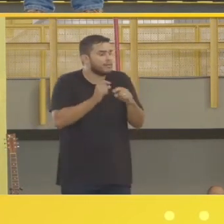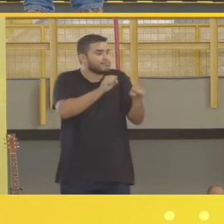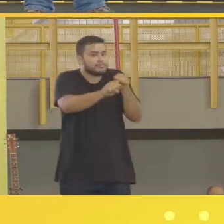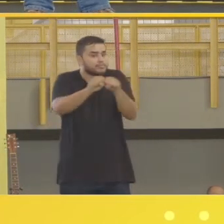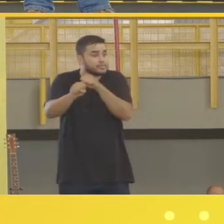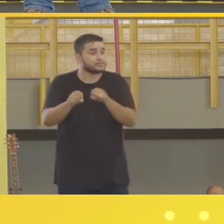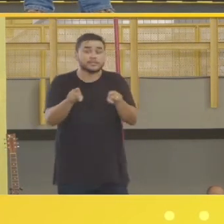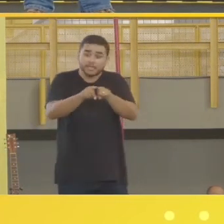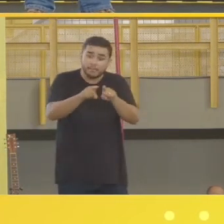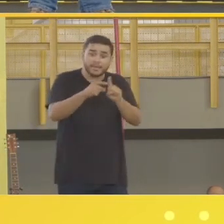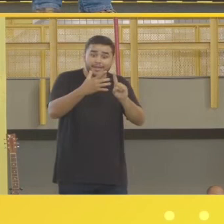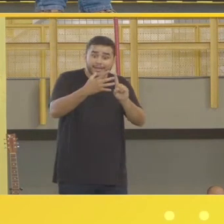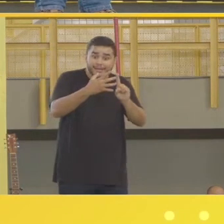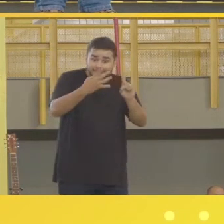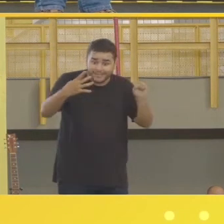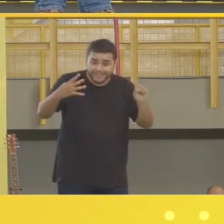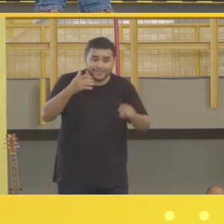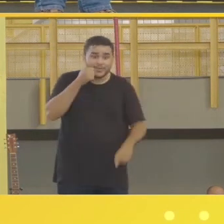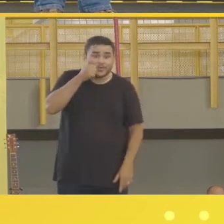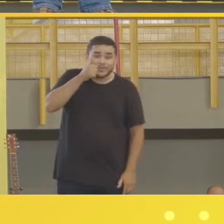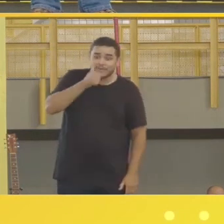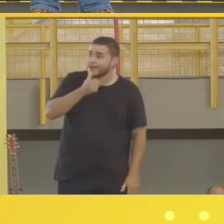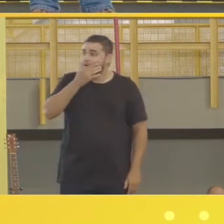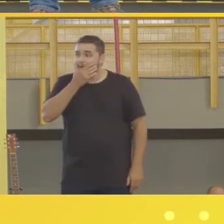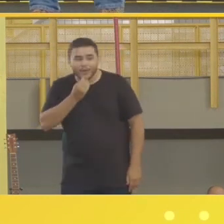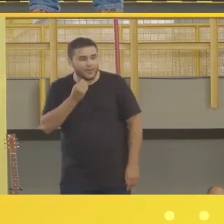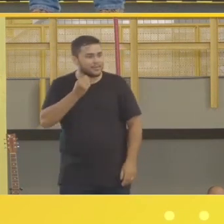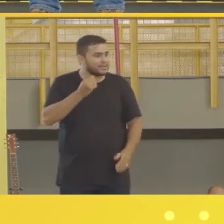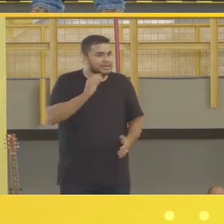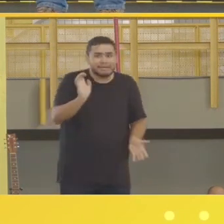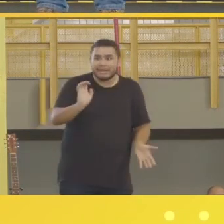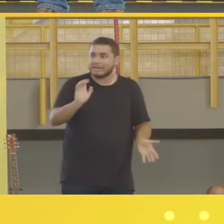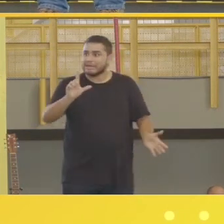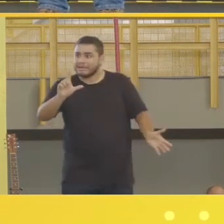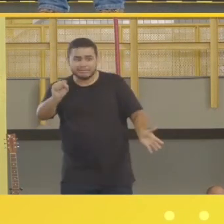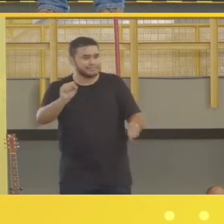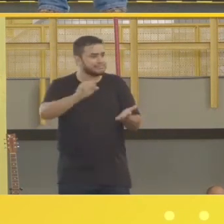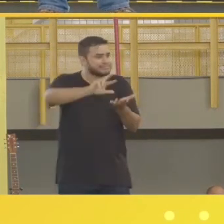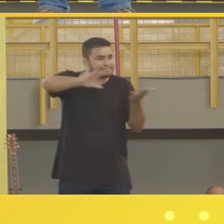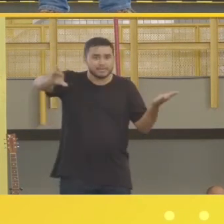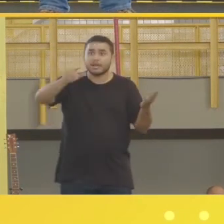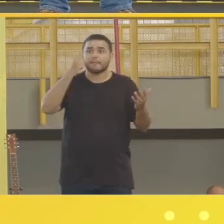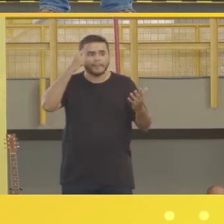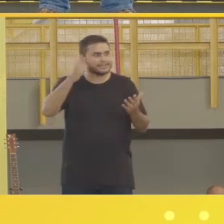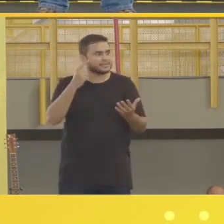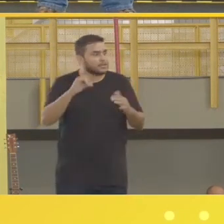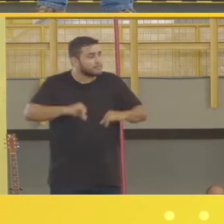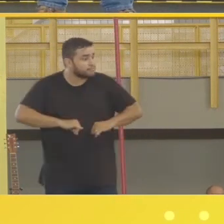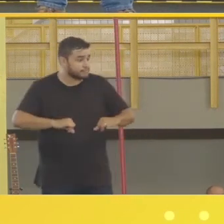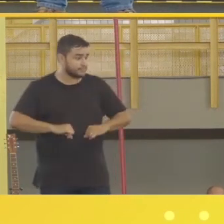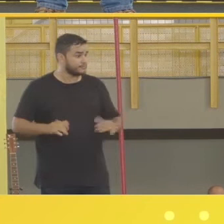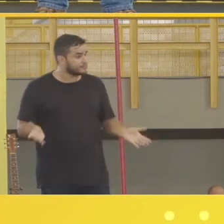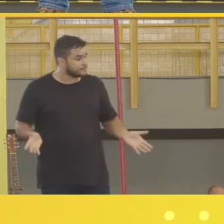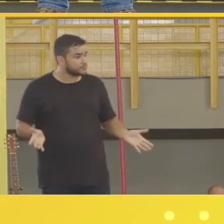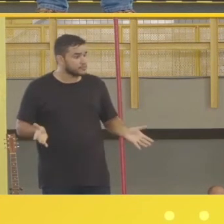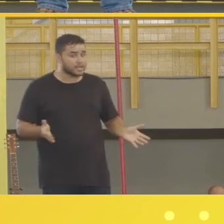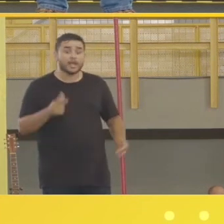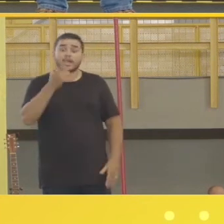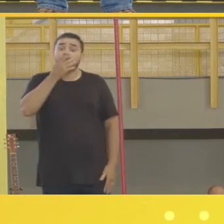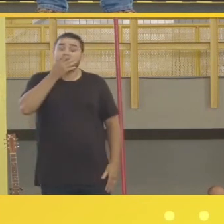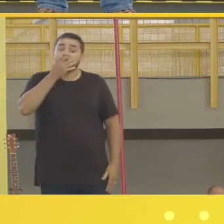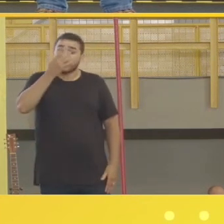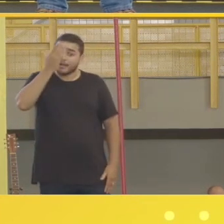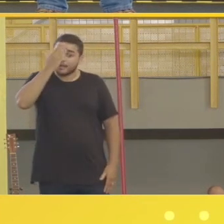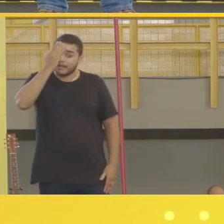tantos LGBTs como o Brasil. E isso é fruto de um patriarcalismo que tem na figura do homem